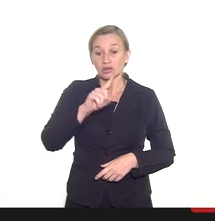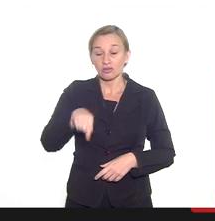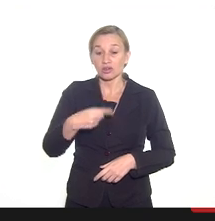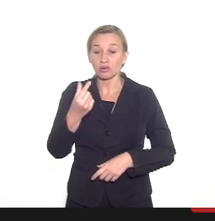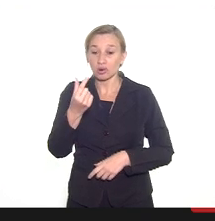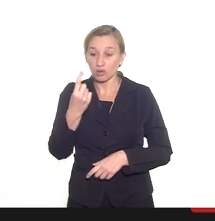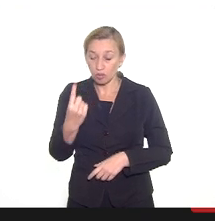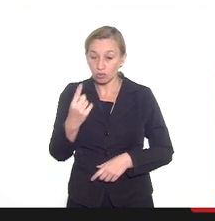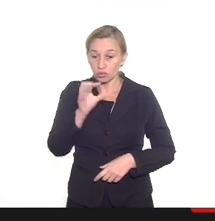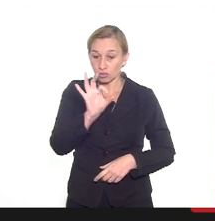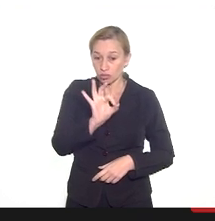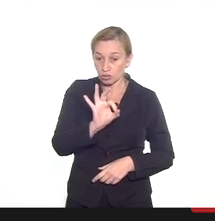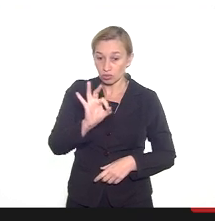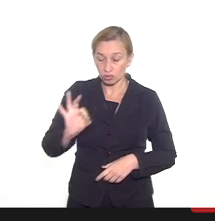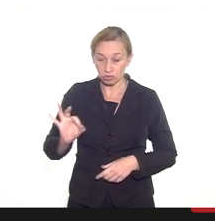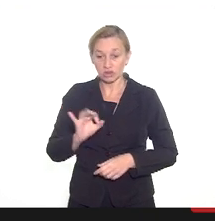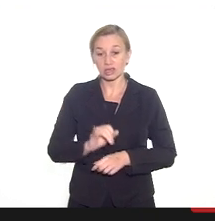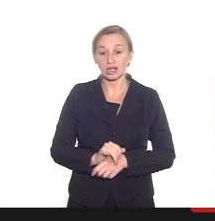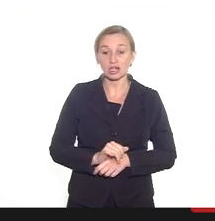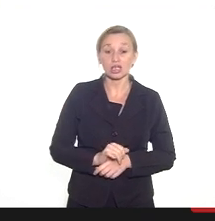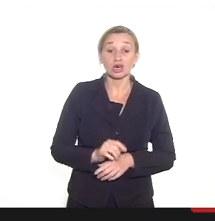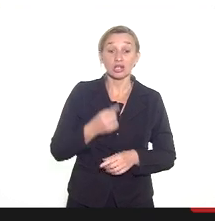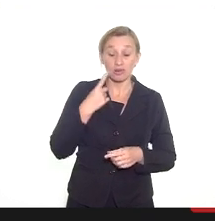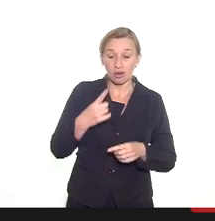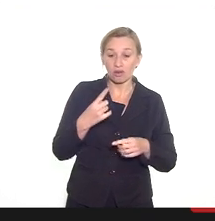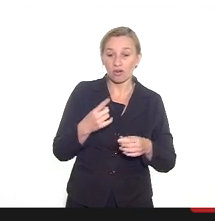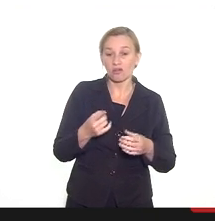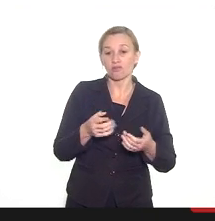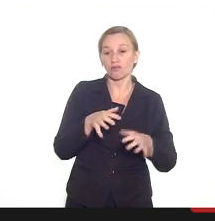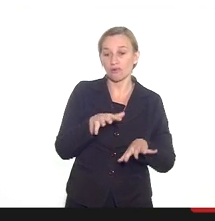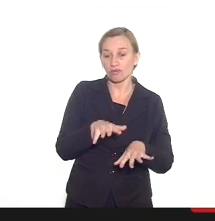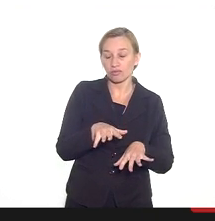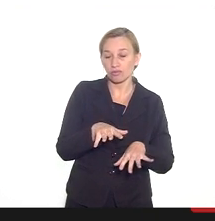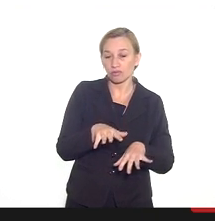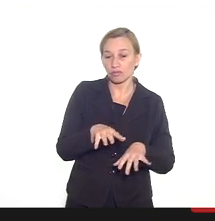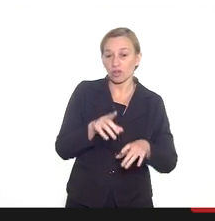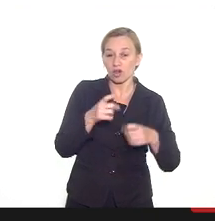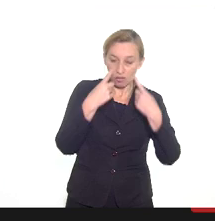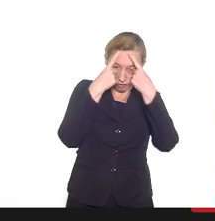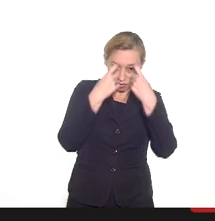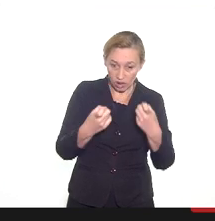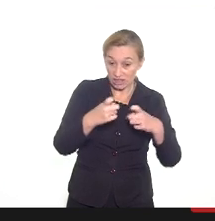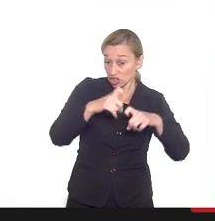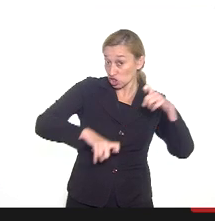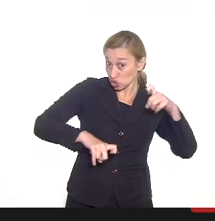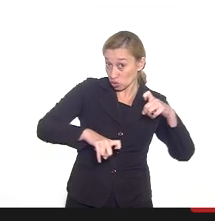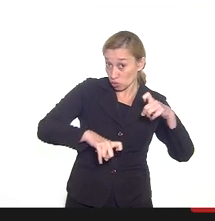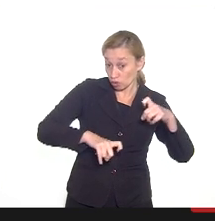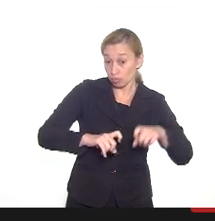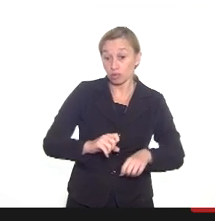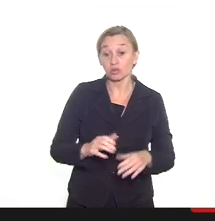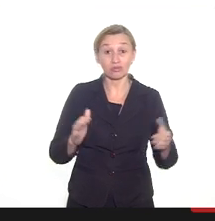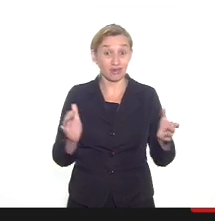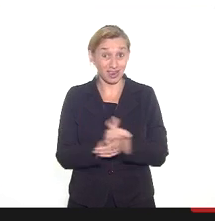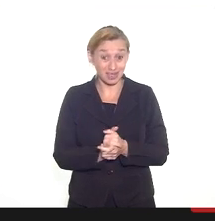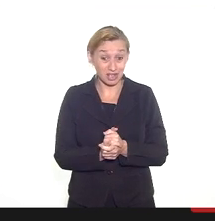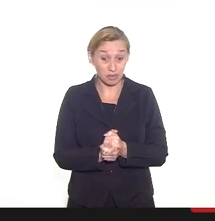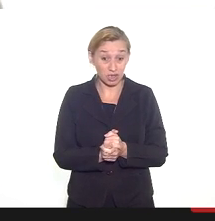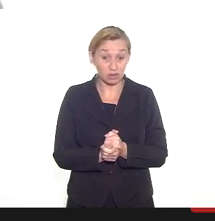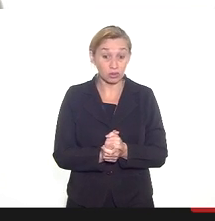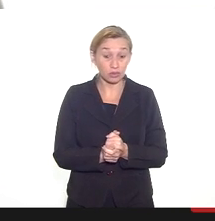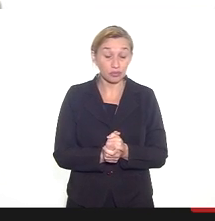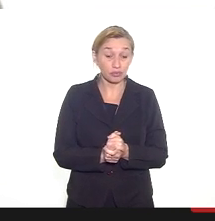violência sexual, eu vi aqui os comentários no chat da questão do estupro na constância do casamento, da